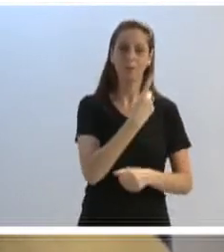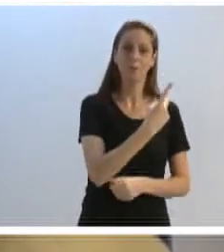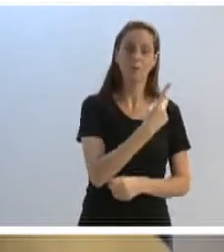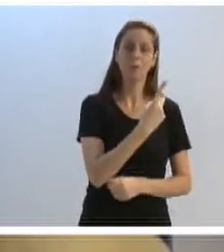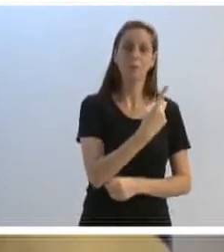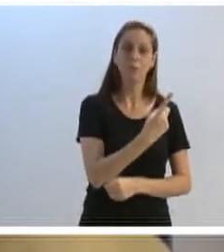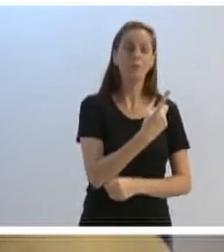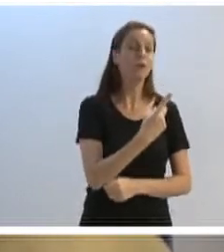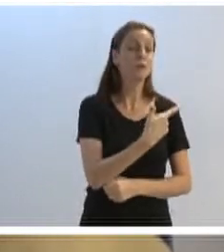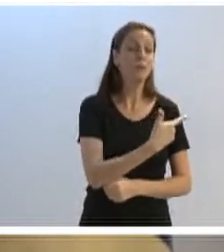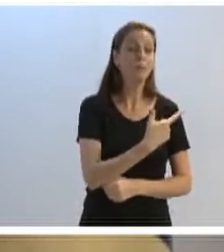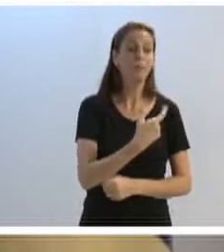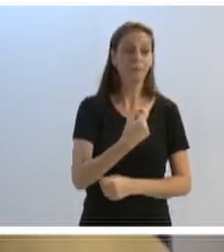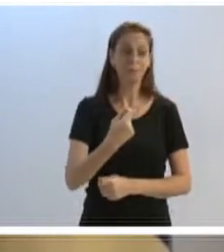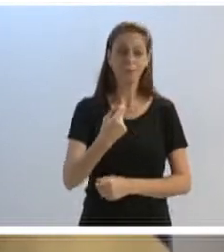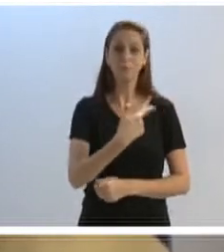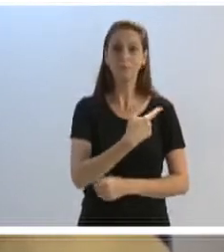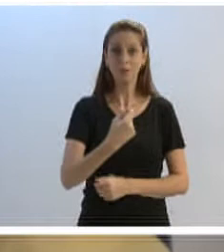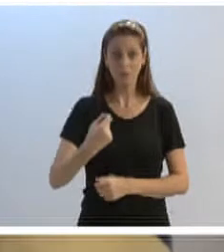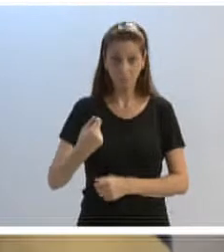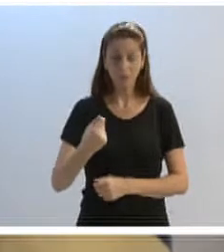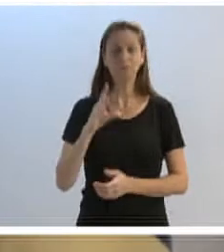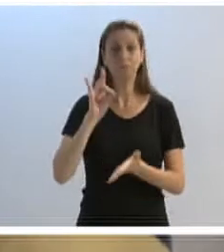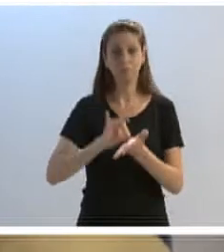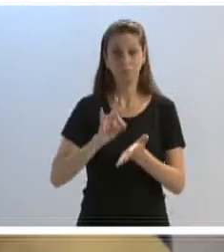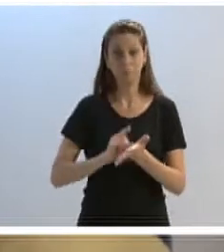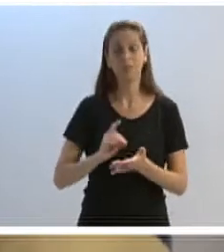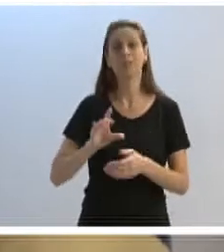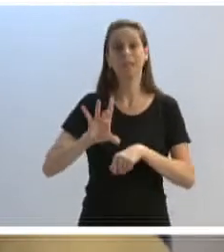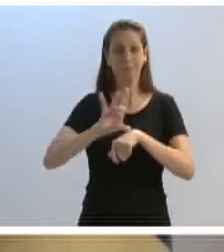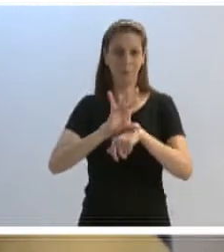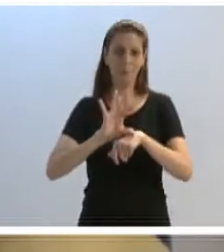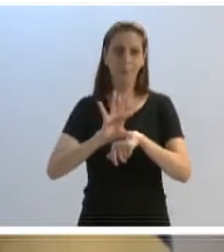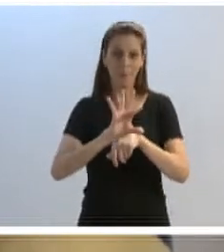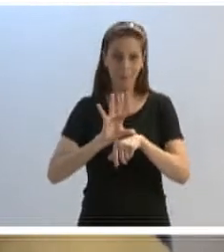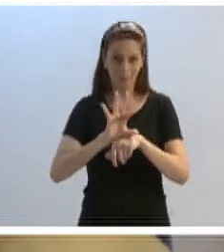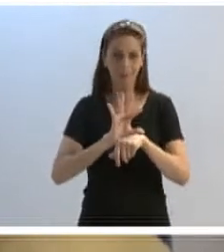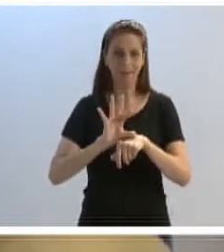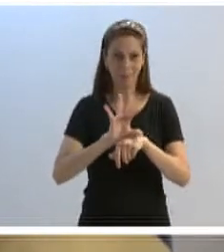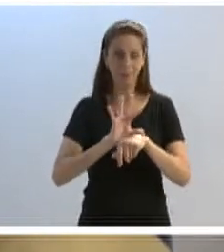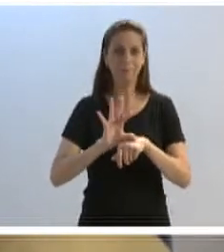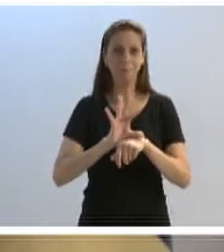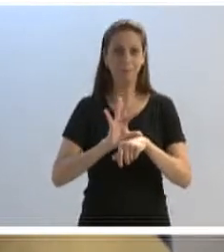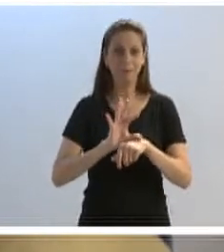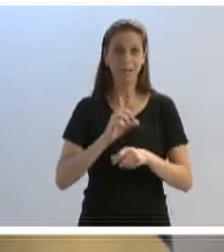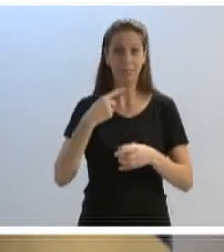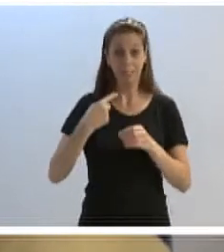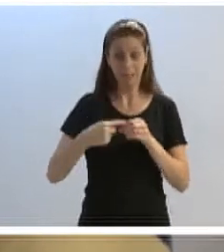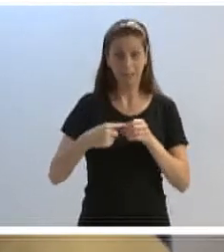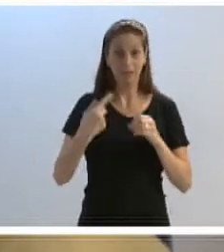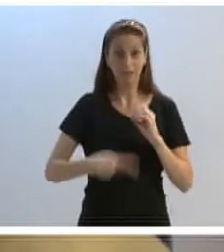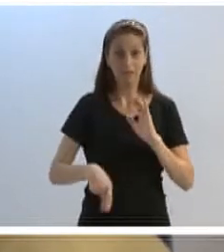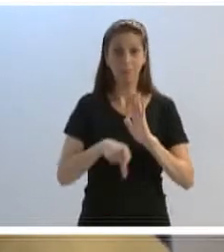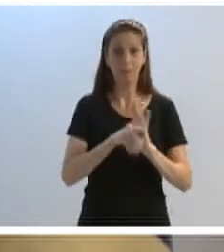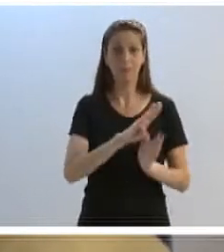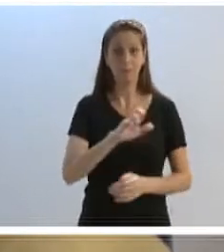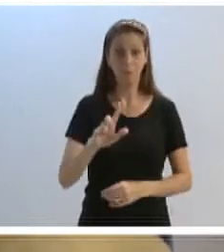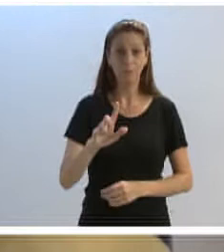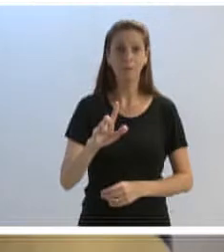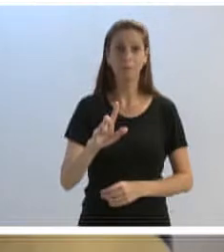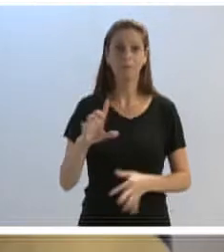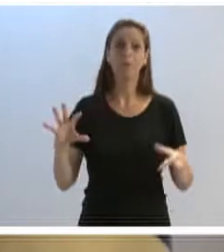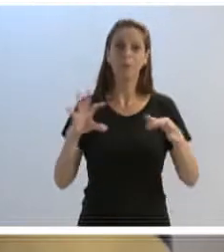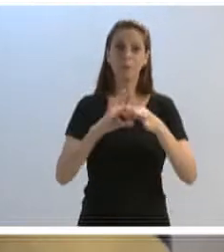2018, o Conselho Municipal dos Direitos da Pessoa com Deficiência, CONPED, da cidade de Blumenau, através